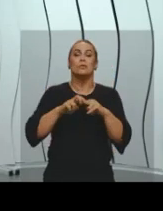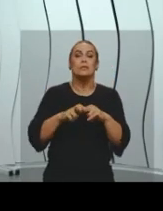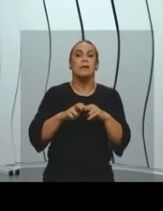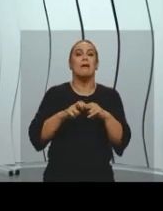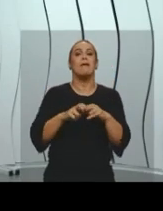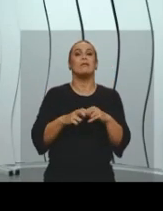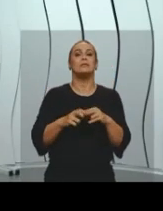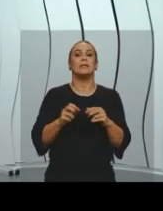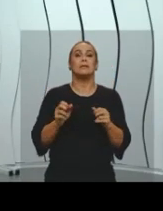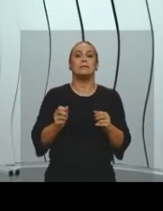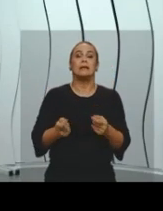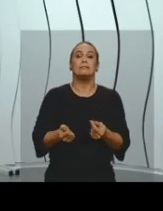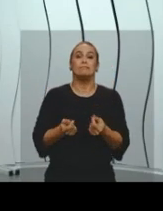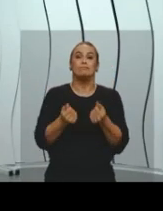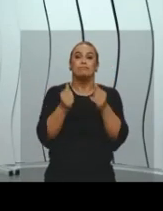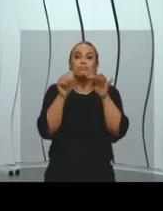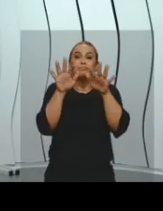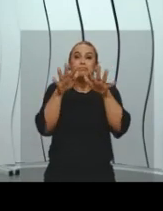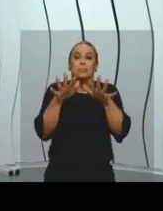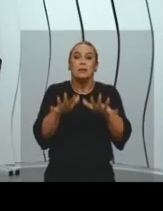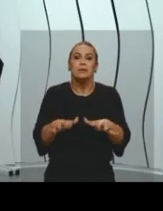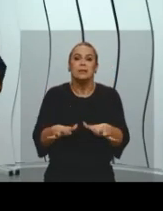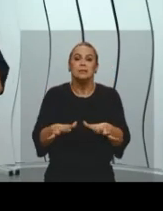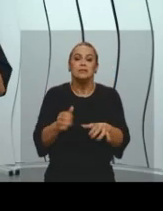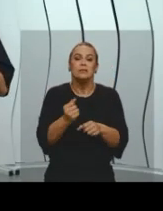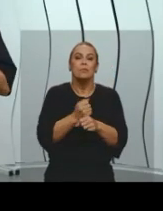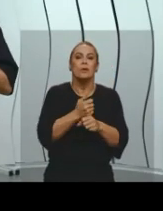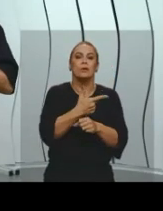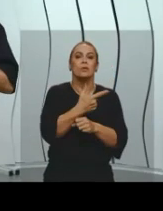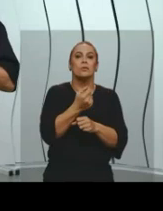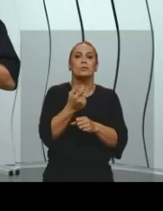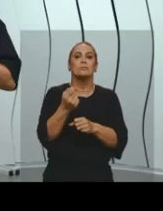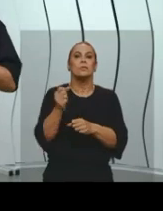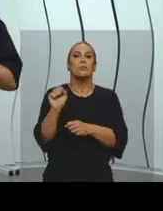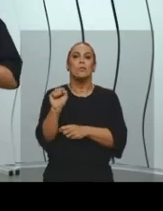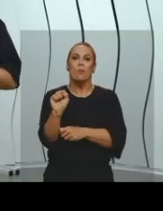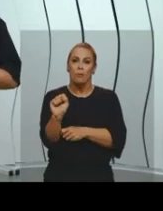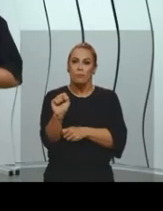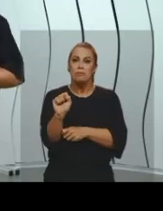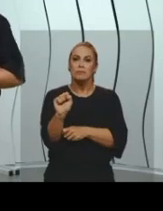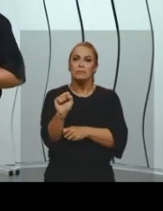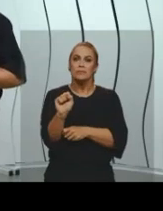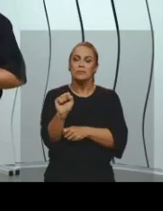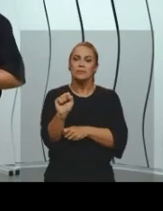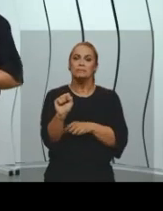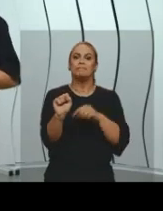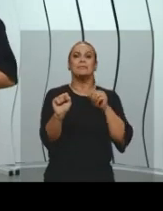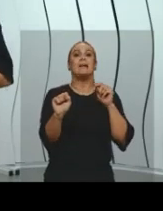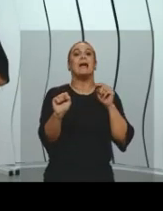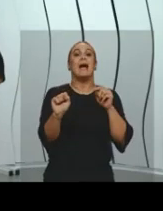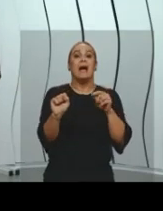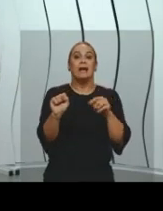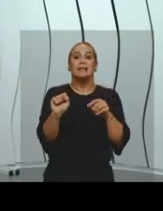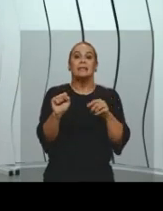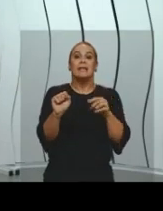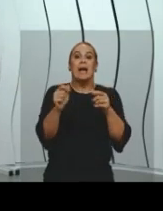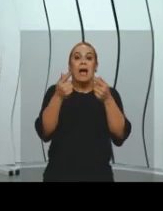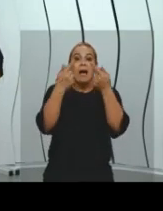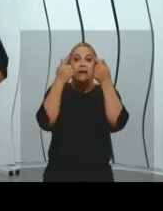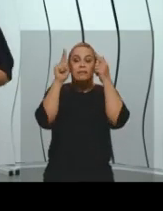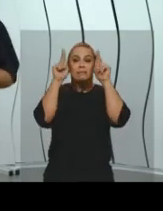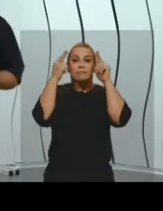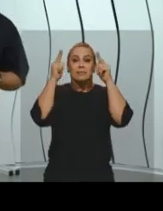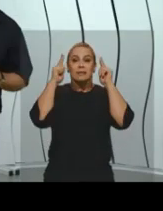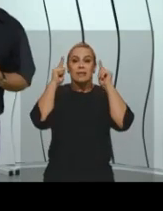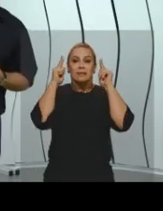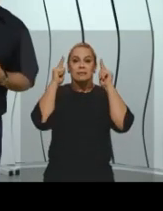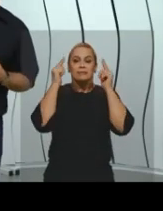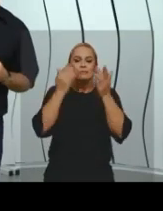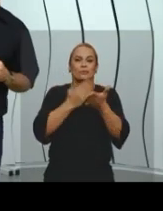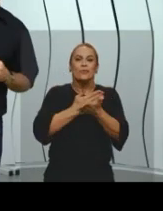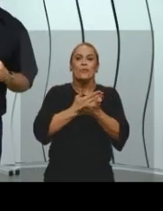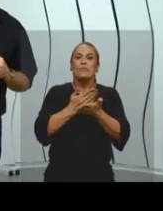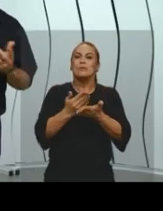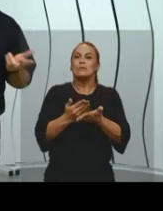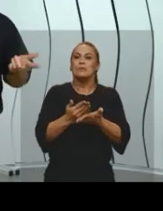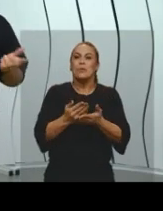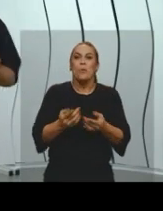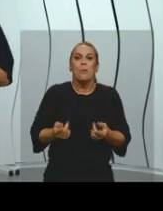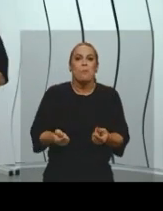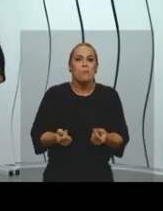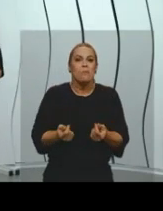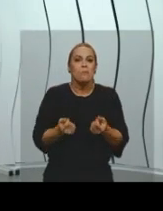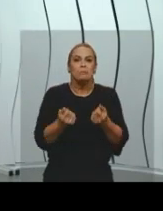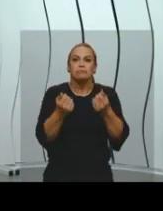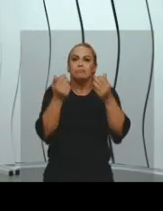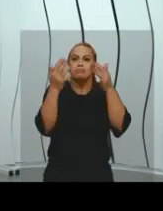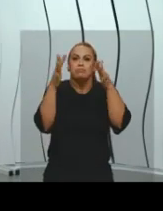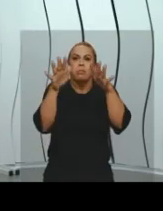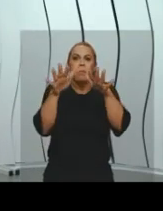crise da bolha imobiliária norte-americana. A Grécia entrou num período de extrema crise financeira. A gente